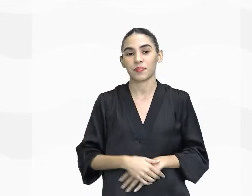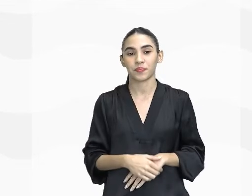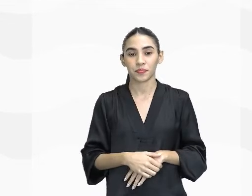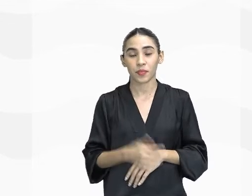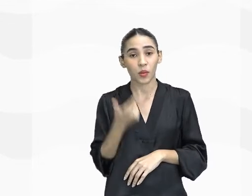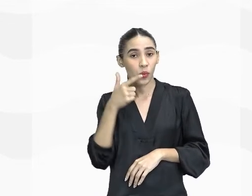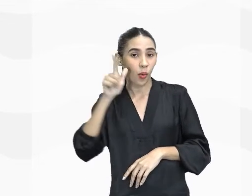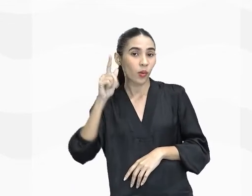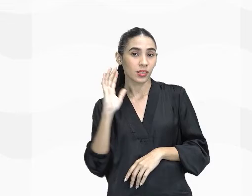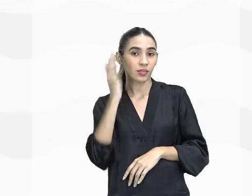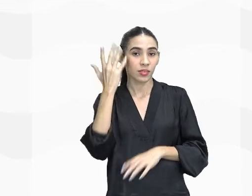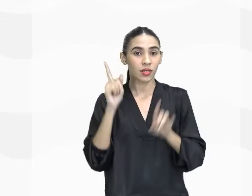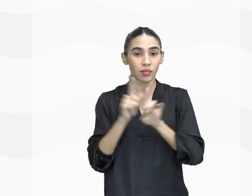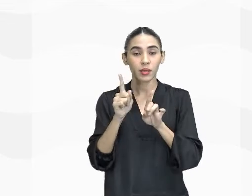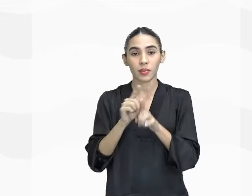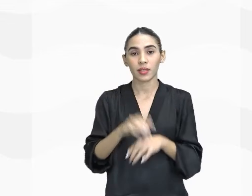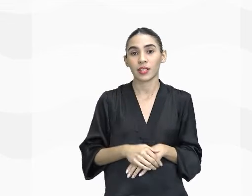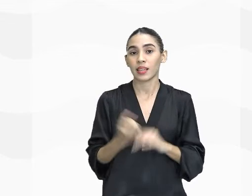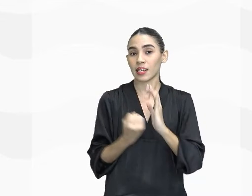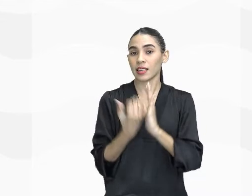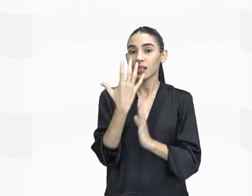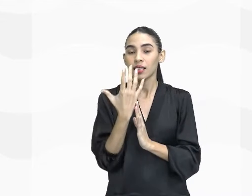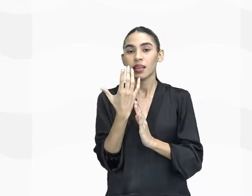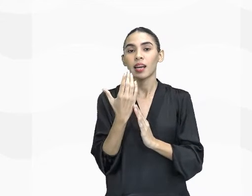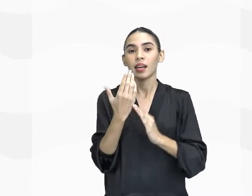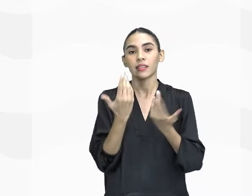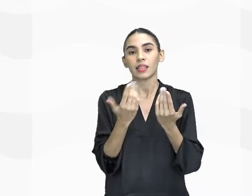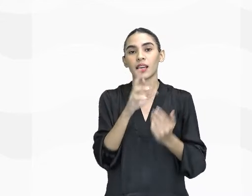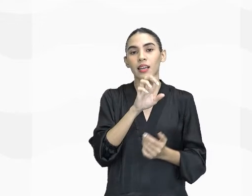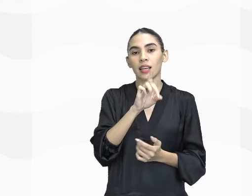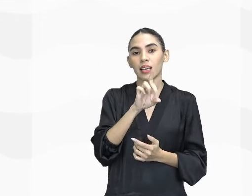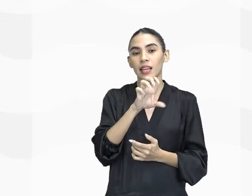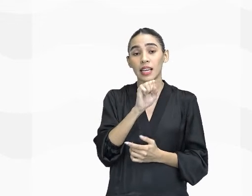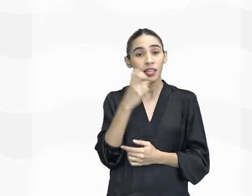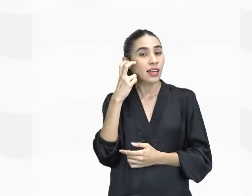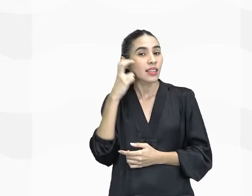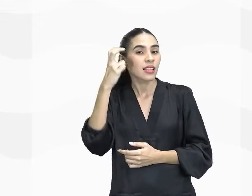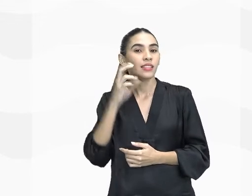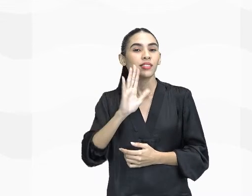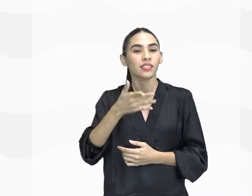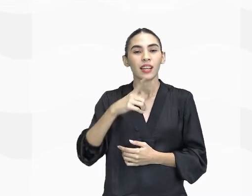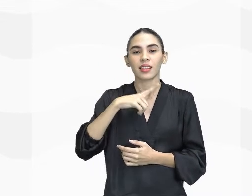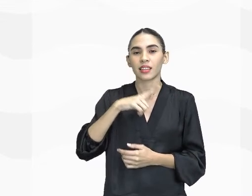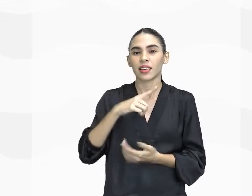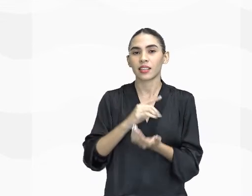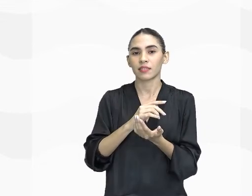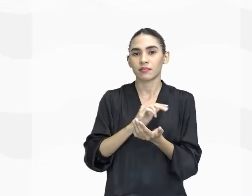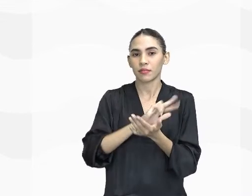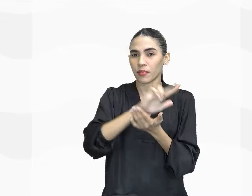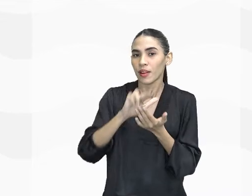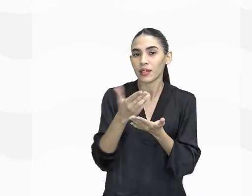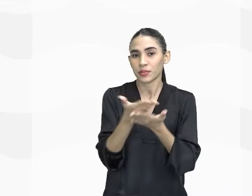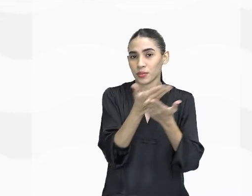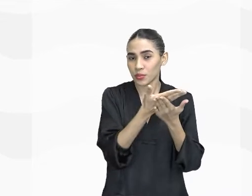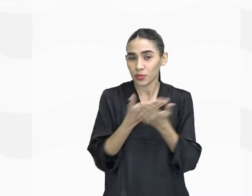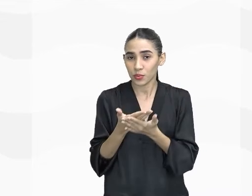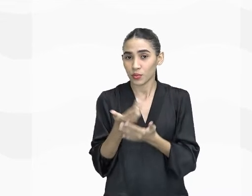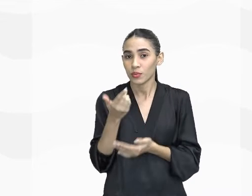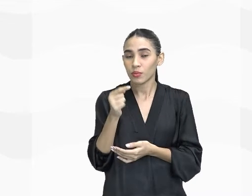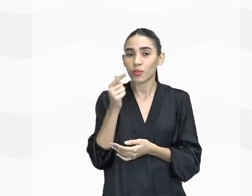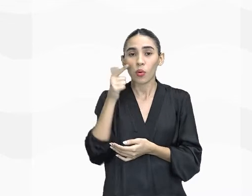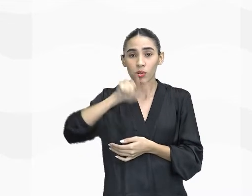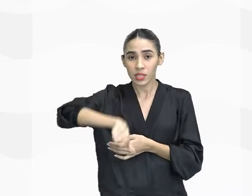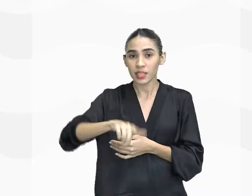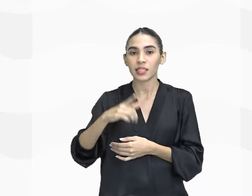outra situação, né, é implementar redes inteligentes, né? Já existem muitos estudos aí para se ter uma